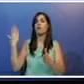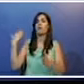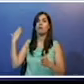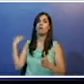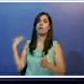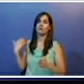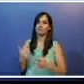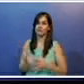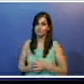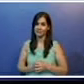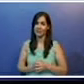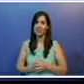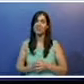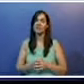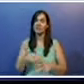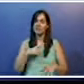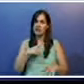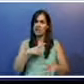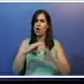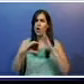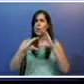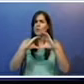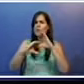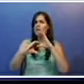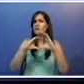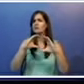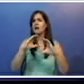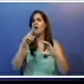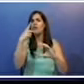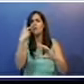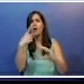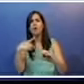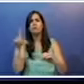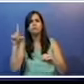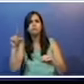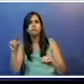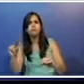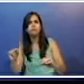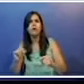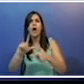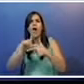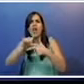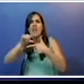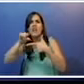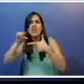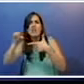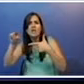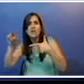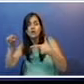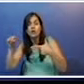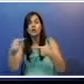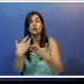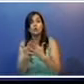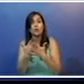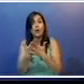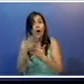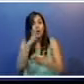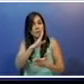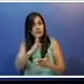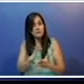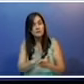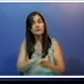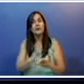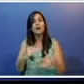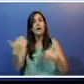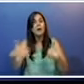comunicação têm feito tanto barulho em torno dos baixos resultados dos estudantes brasileiros nas